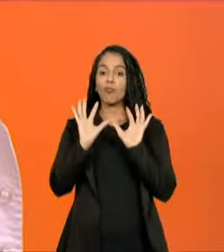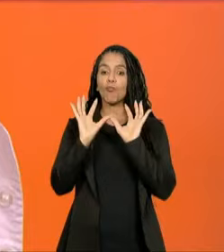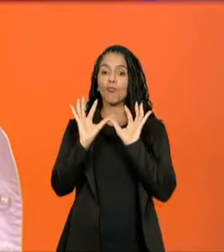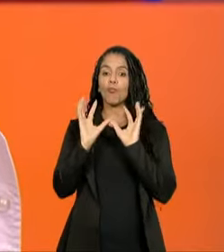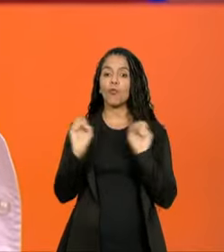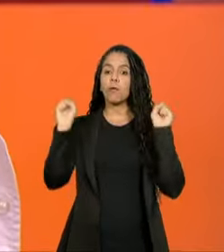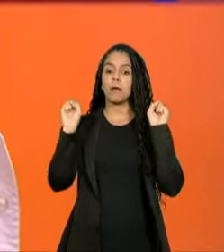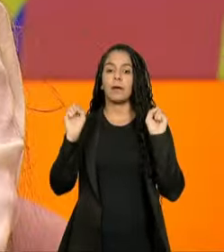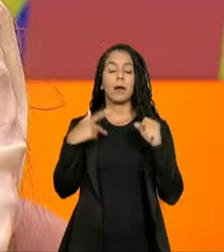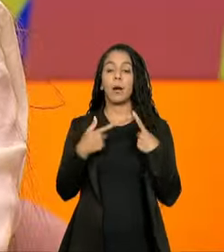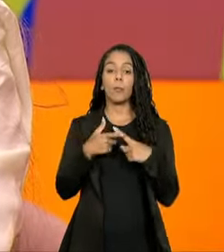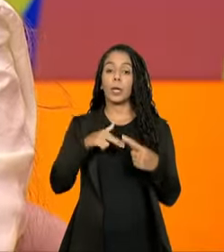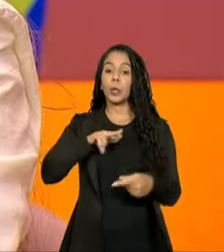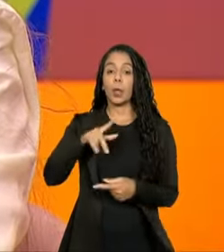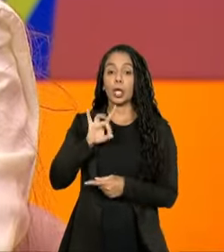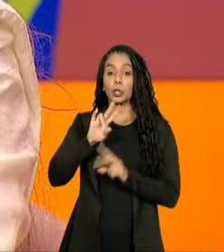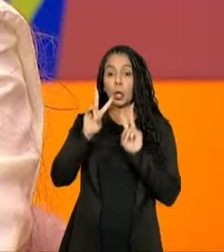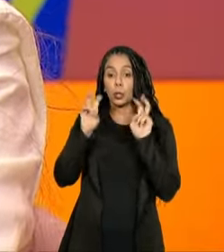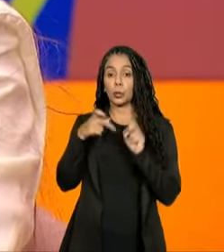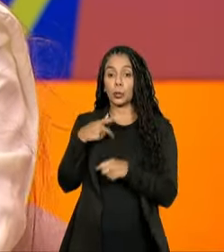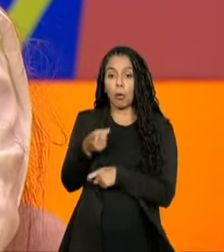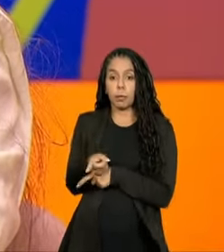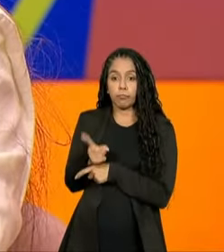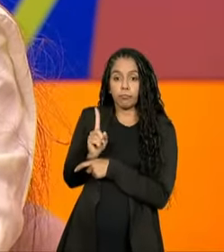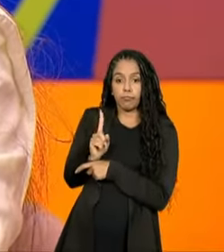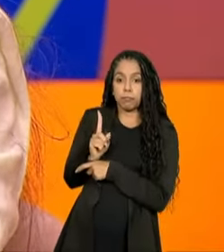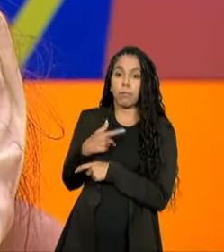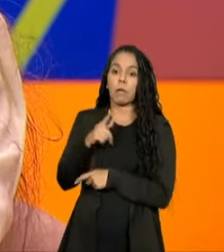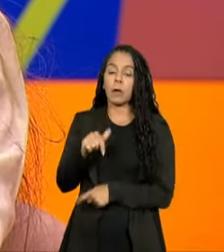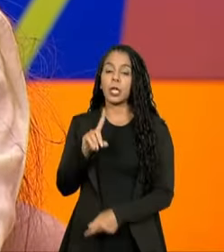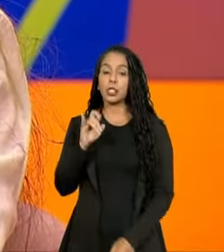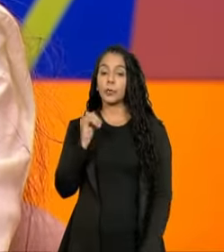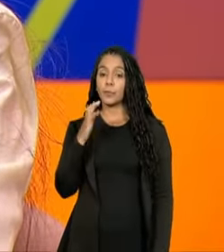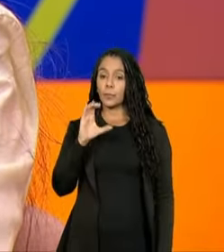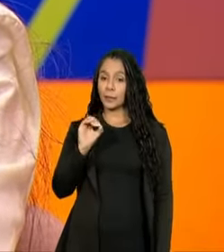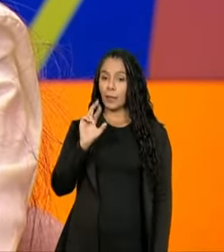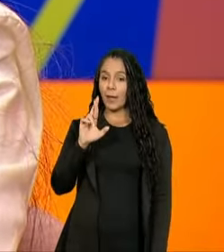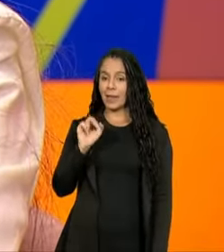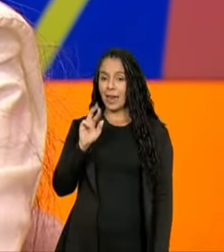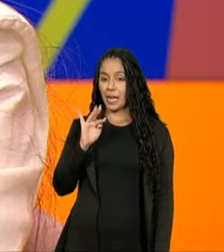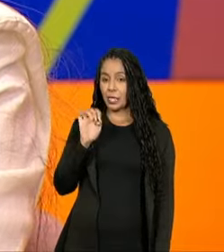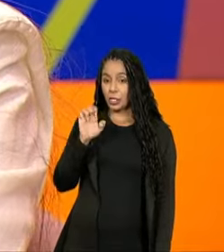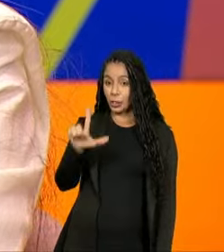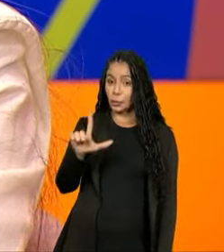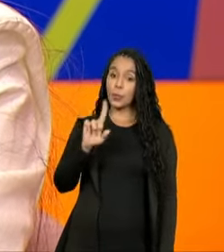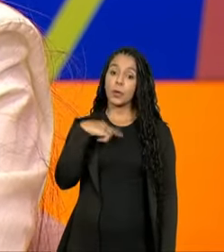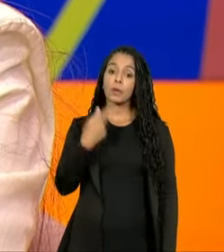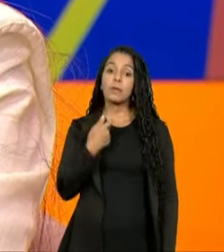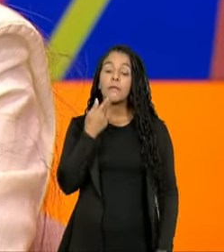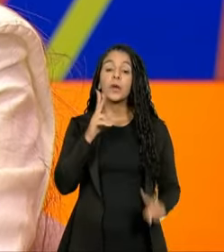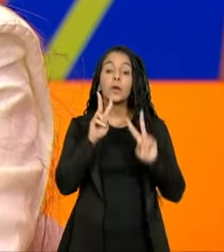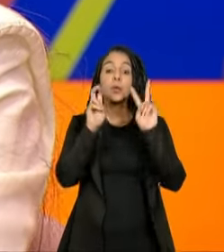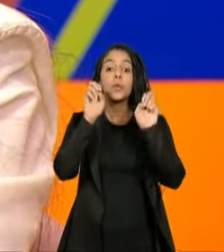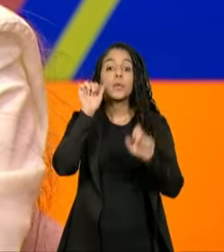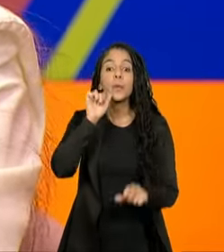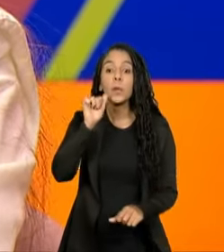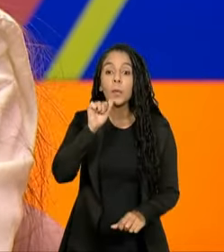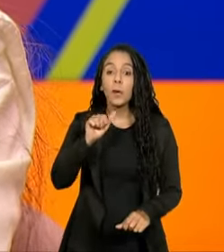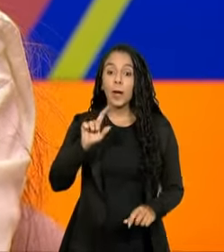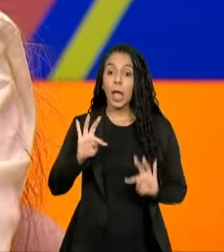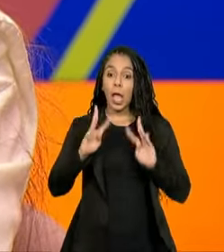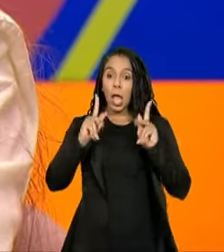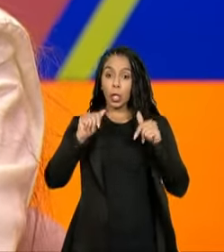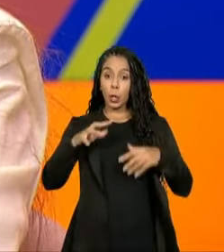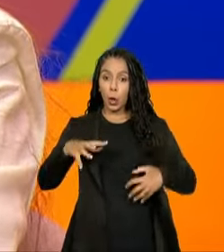porque não é só erétil. Assim, né? No caso do homem, a gente está falando de disfunção erétil. No caso da mulher, A gente está falando de um acometimento em todos os